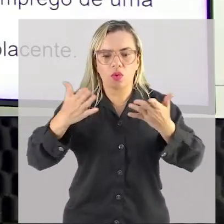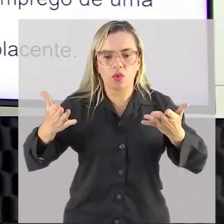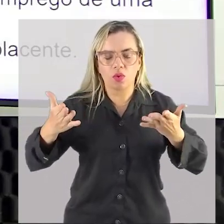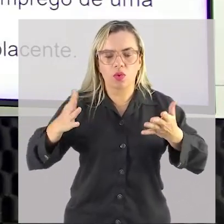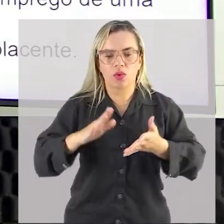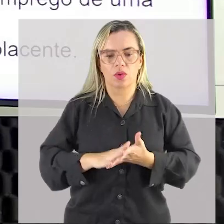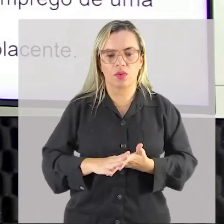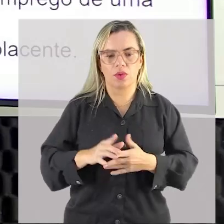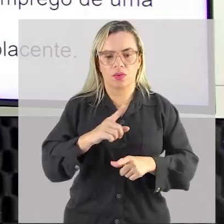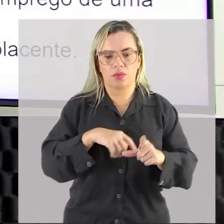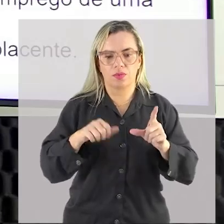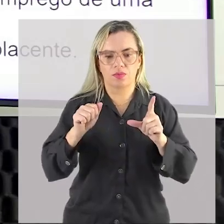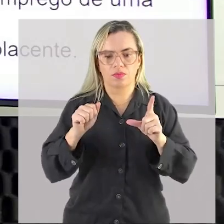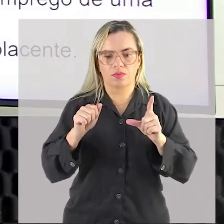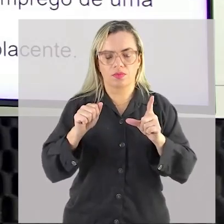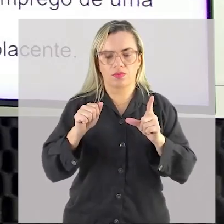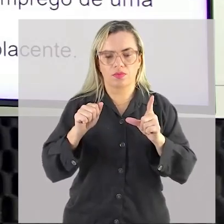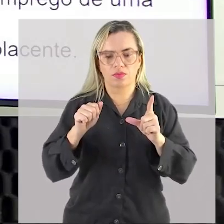tom